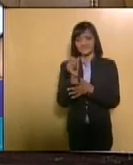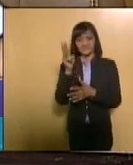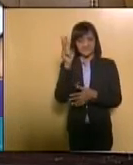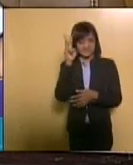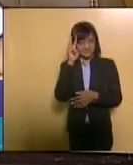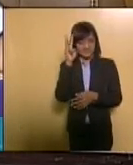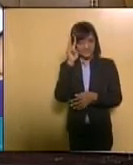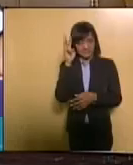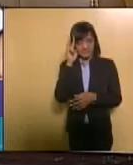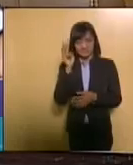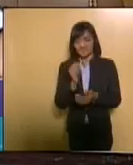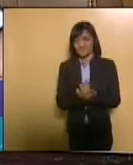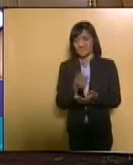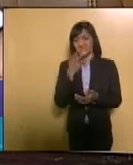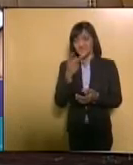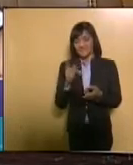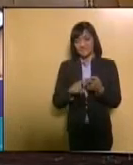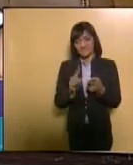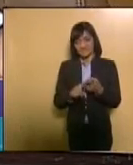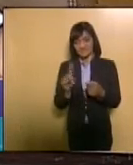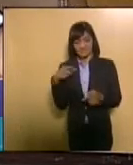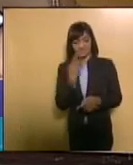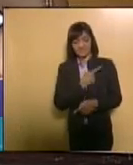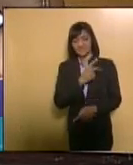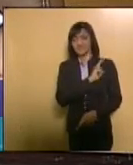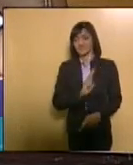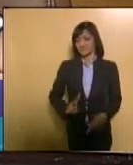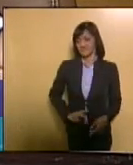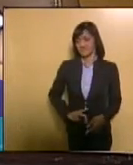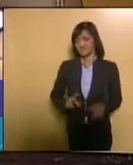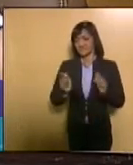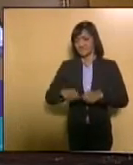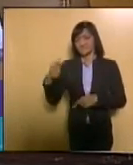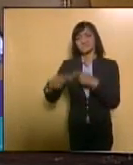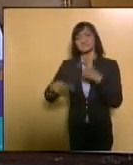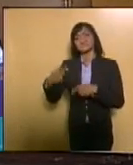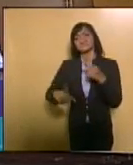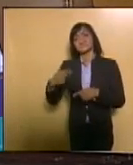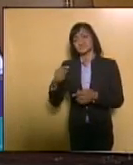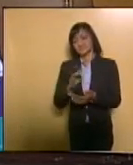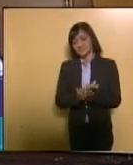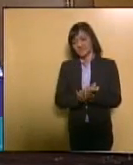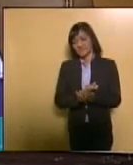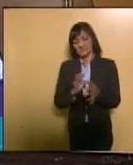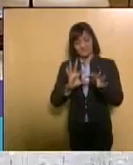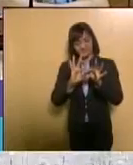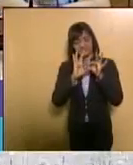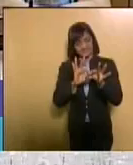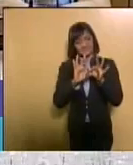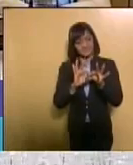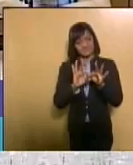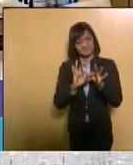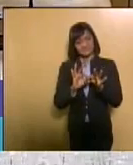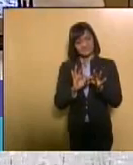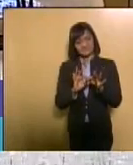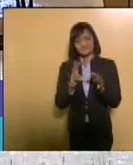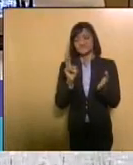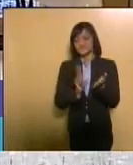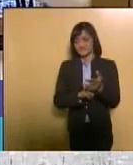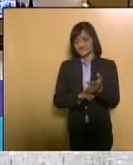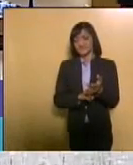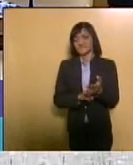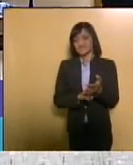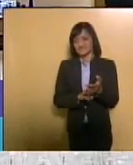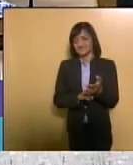né Vereador ir pra gente tá falando isso com com os nossos vereadores para que a gente debata acho que a gente tem que tá andando de mão mãos dadas né foi o